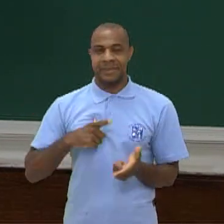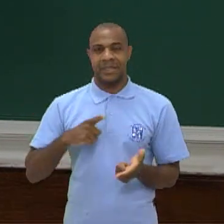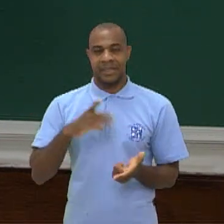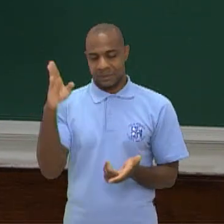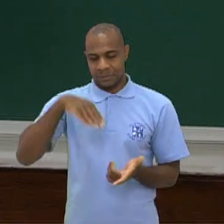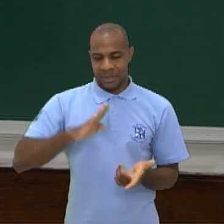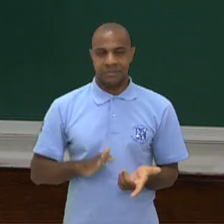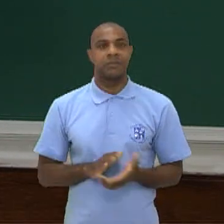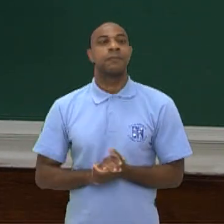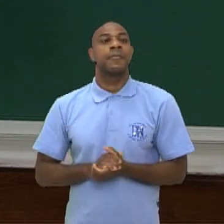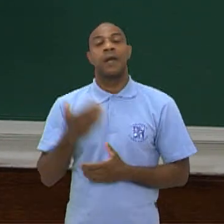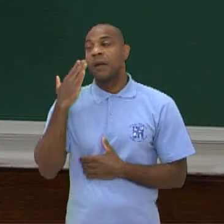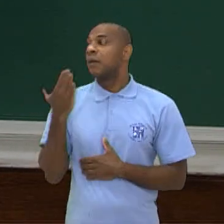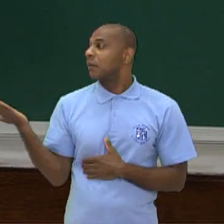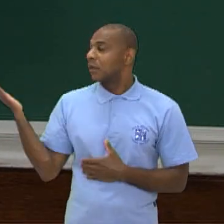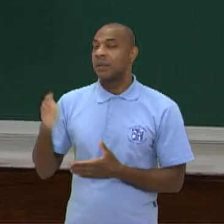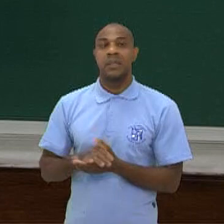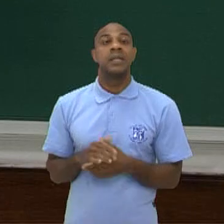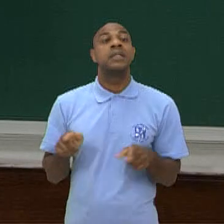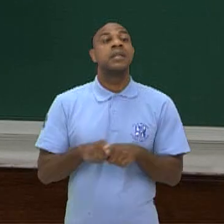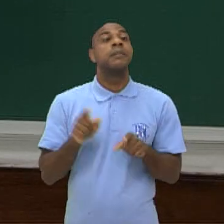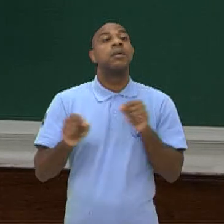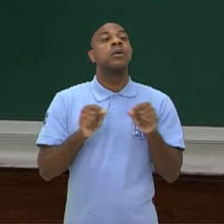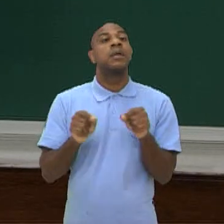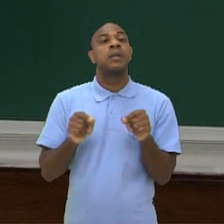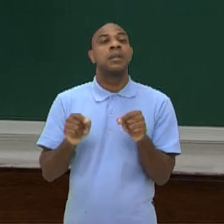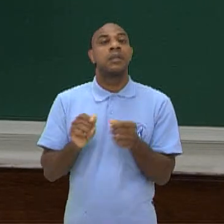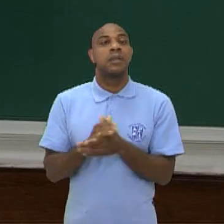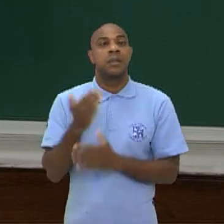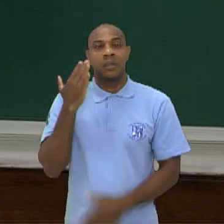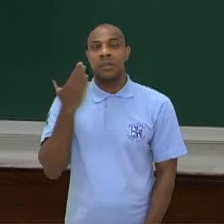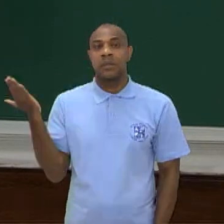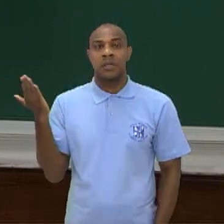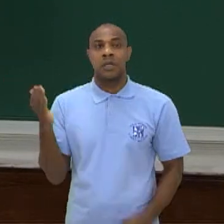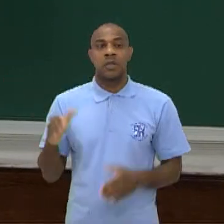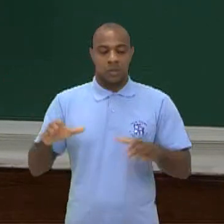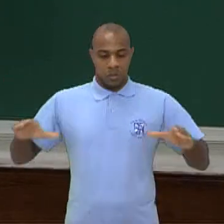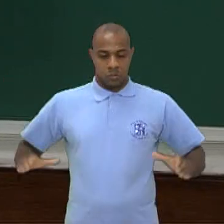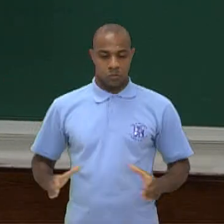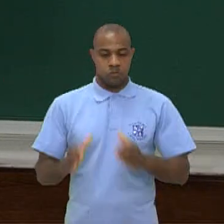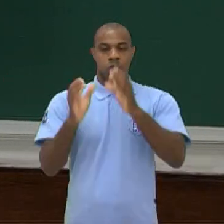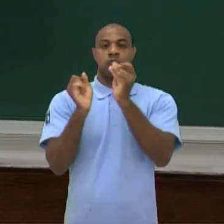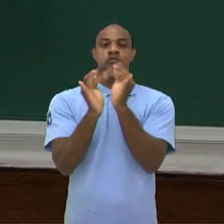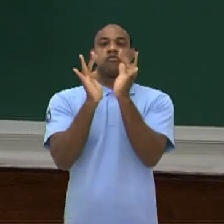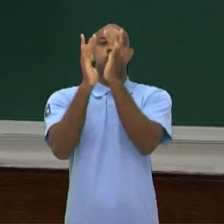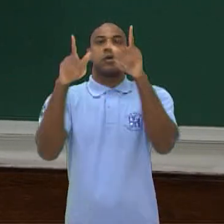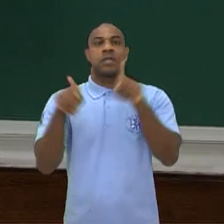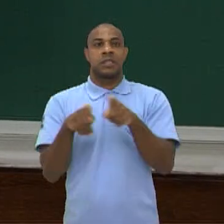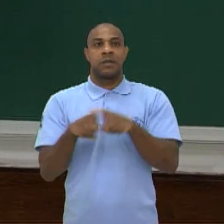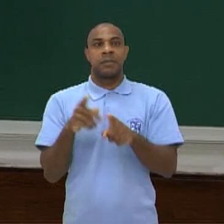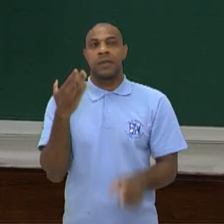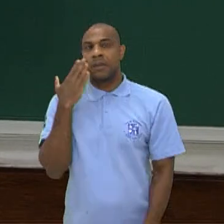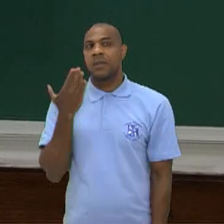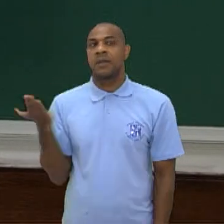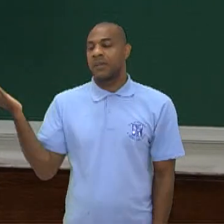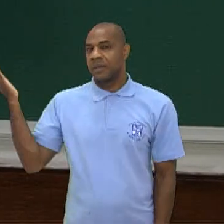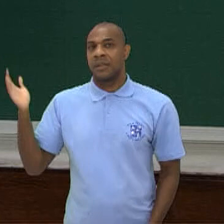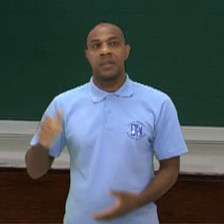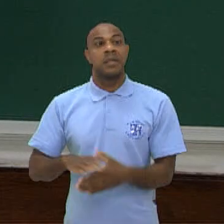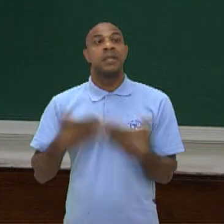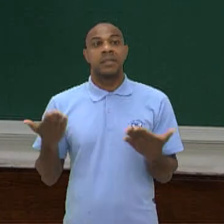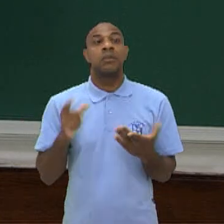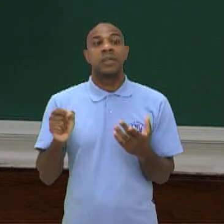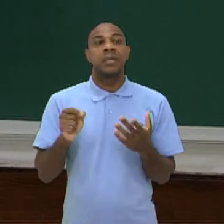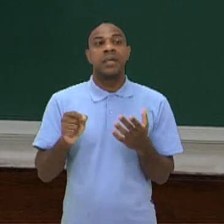gás carbônico para a atmosfera. E ainda através dos vulcões. Então, a fotossíntese e a quimiossíntese são processos que sequestram o